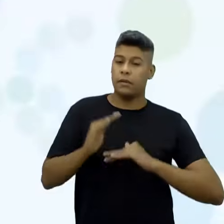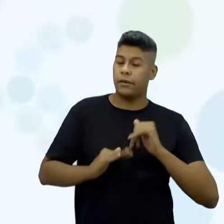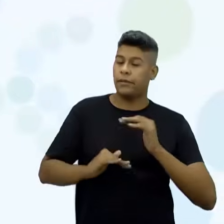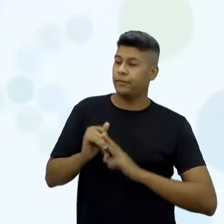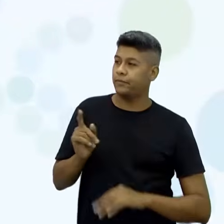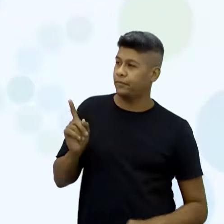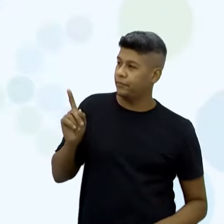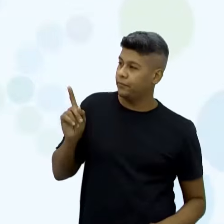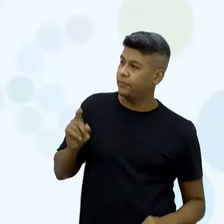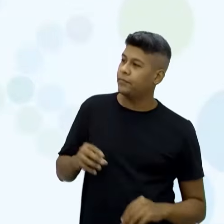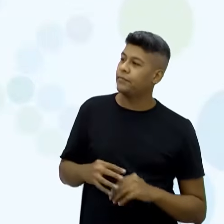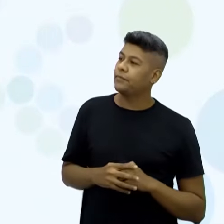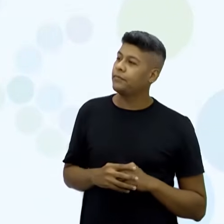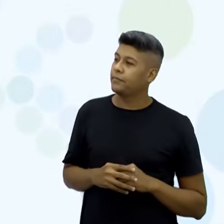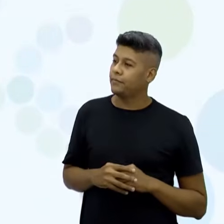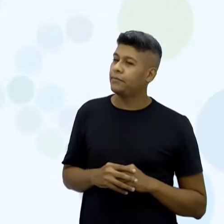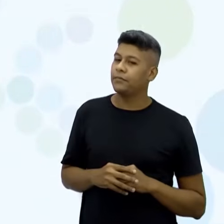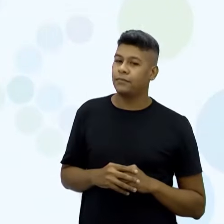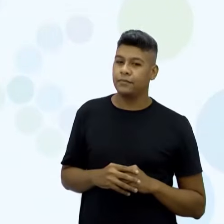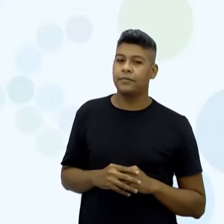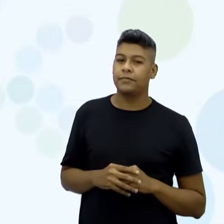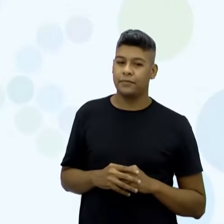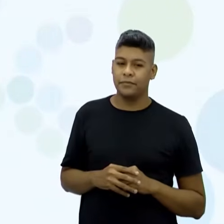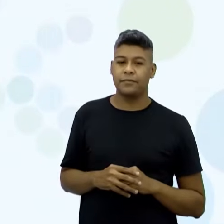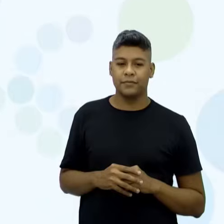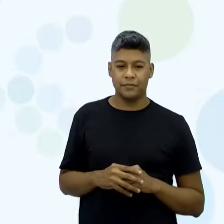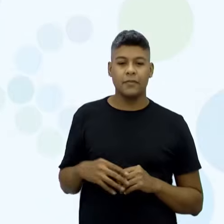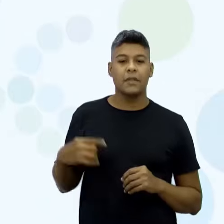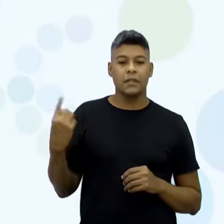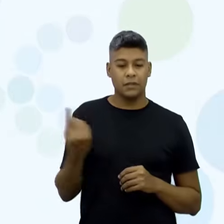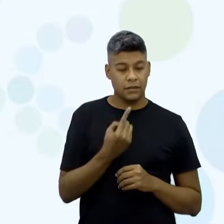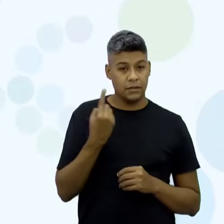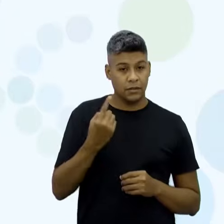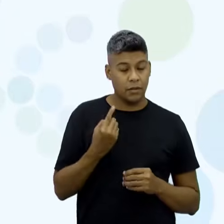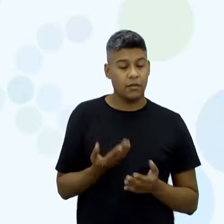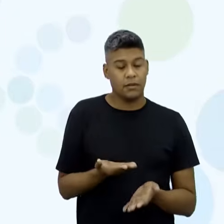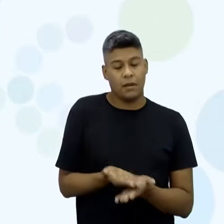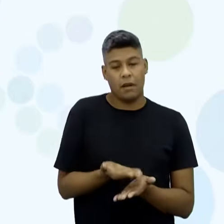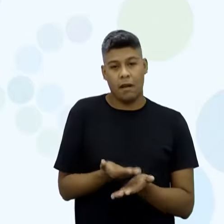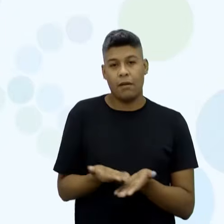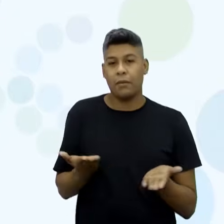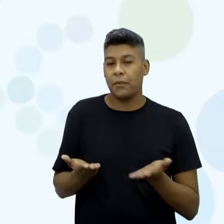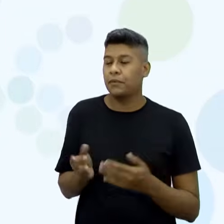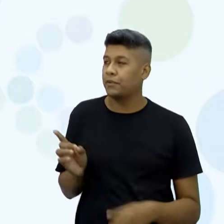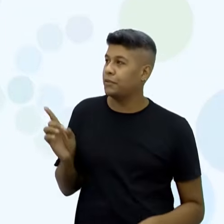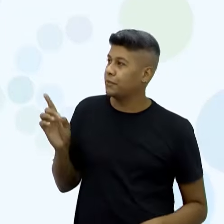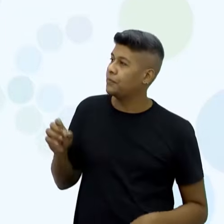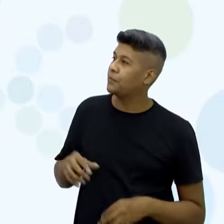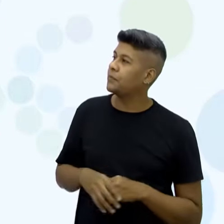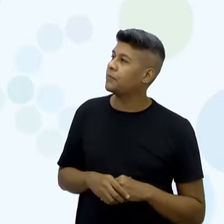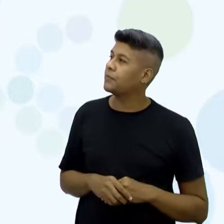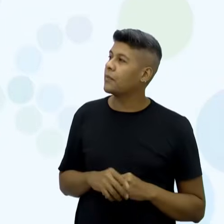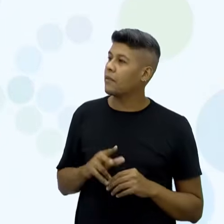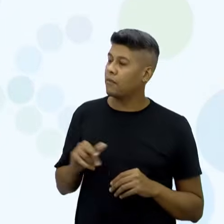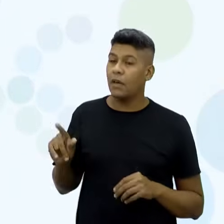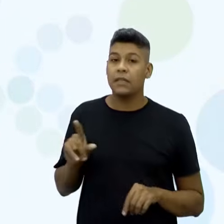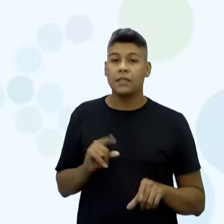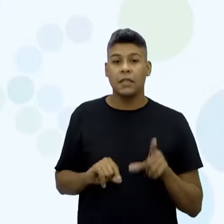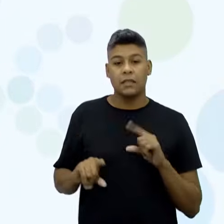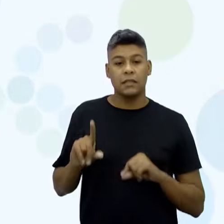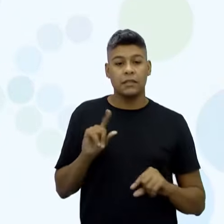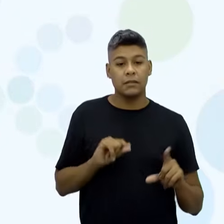aí no nosso eixo estruturante, então, do nosso componente da nossa aula de hoje. A gente vai, então, selecionar